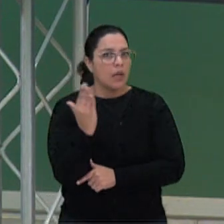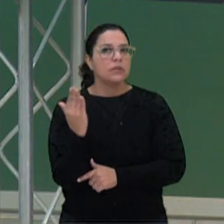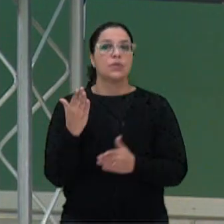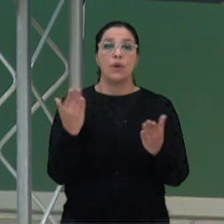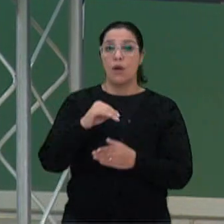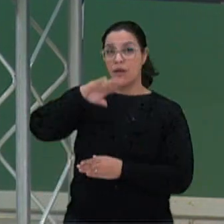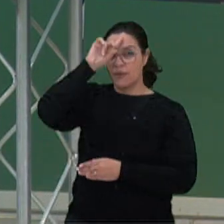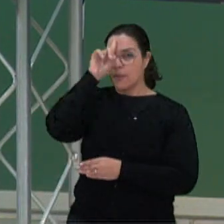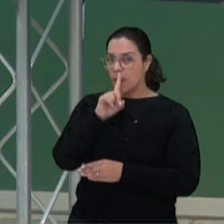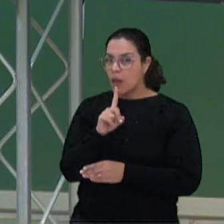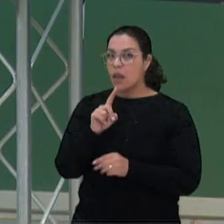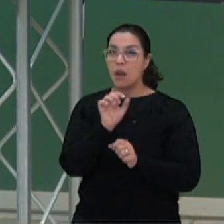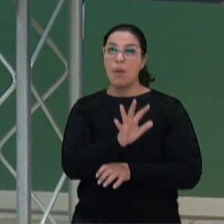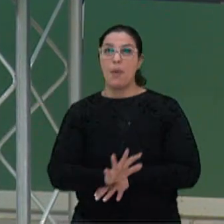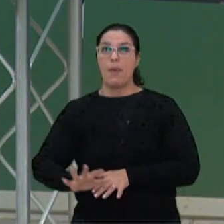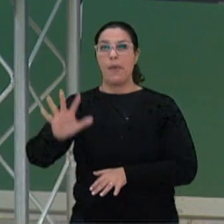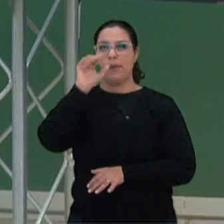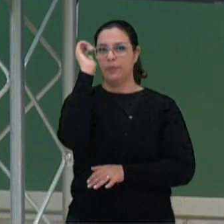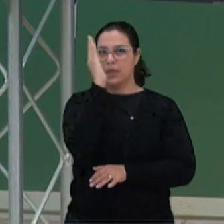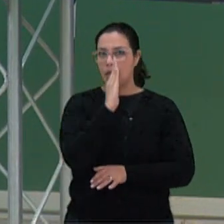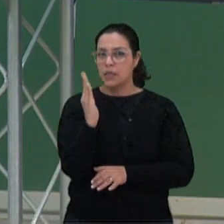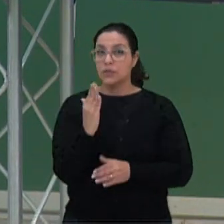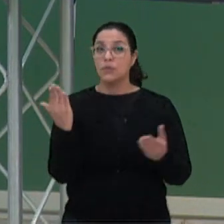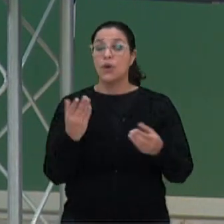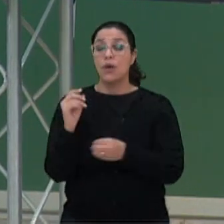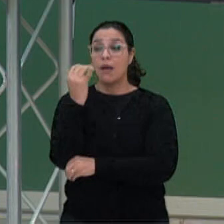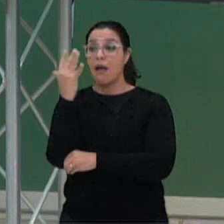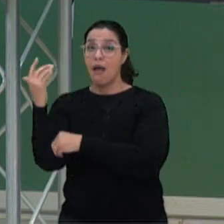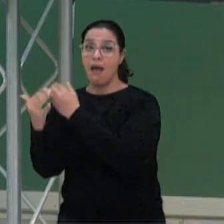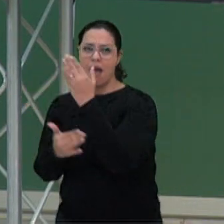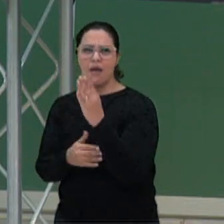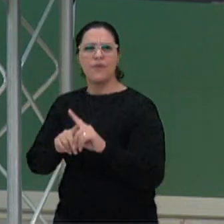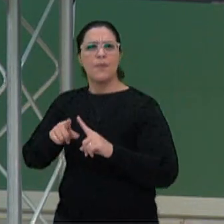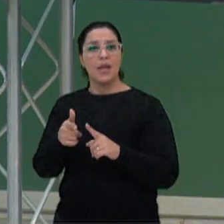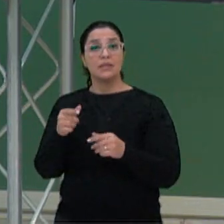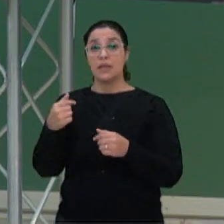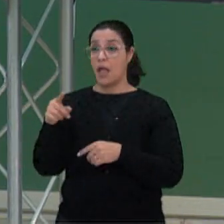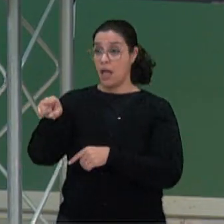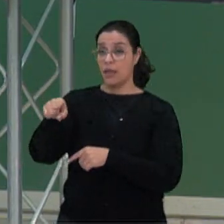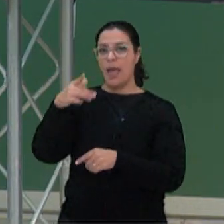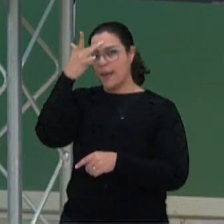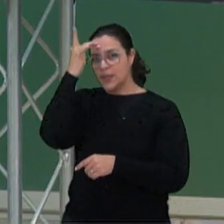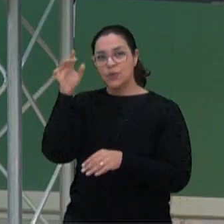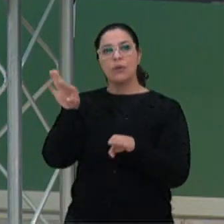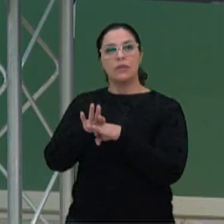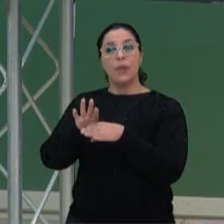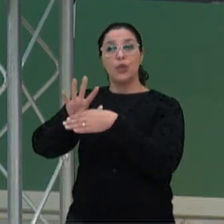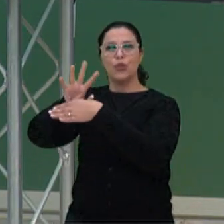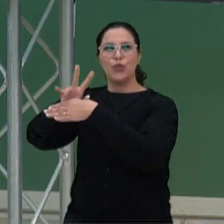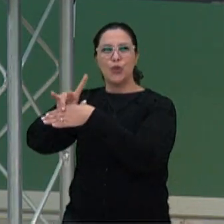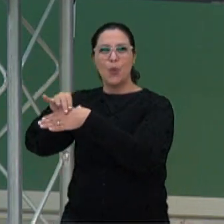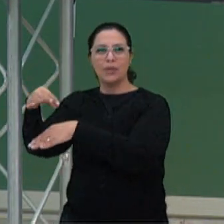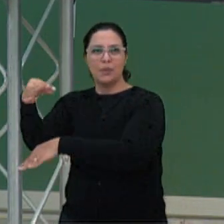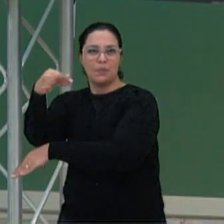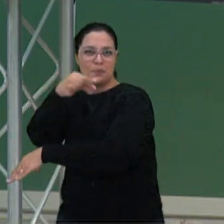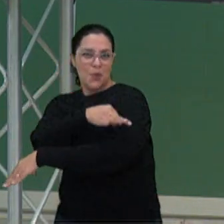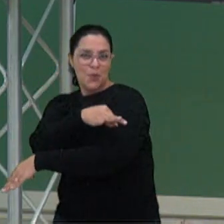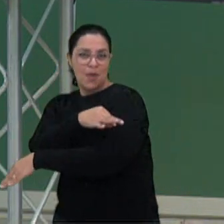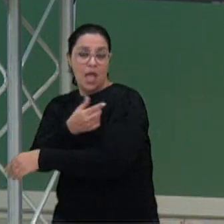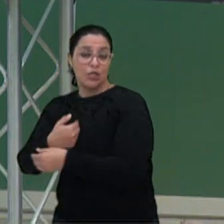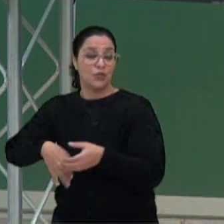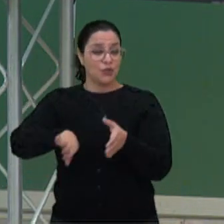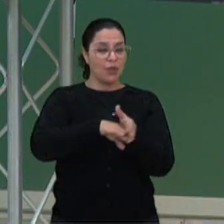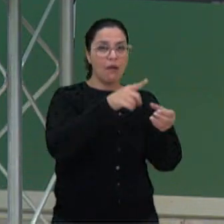amarela recentemente. Só que foi o ciclo silvestre. Mas nada impede que uma pessoa contaminada venha para o